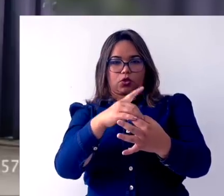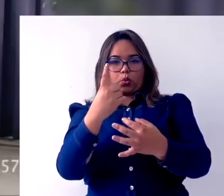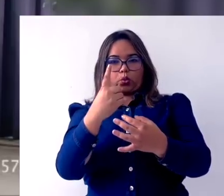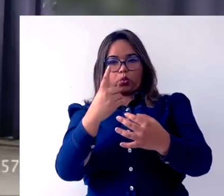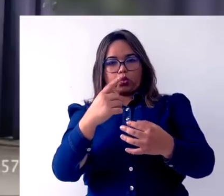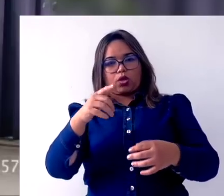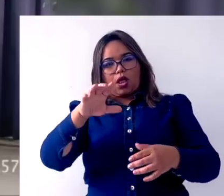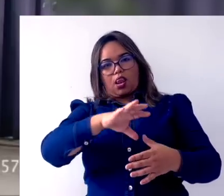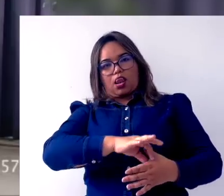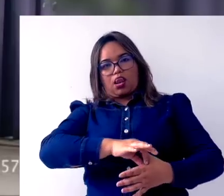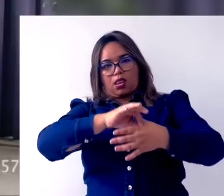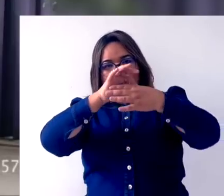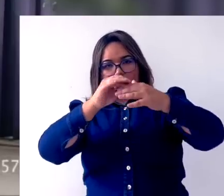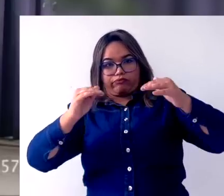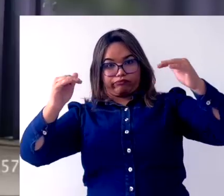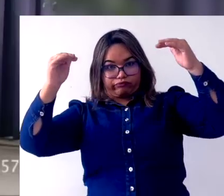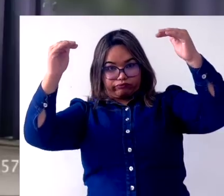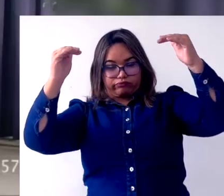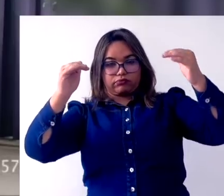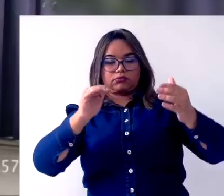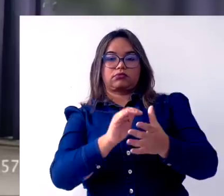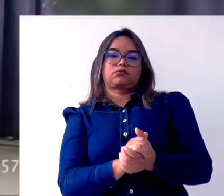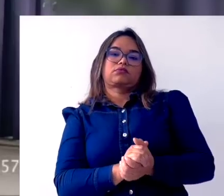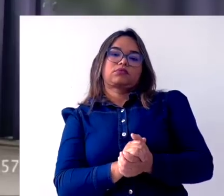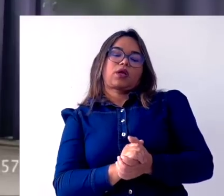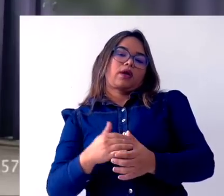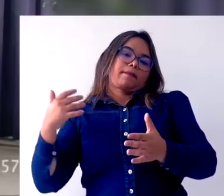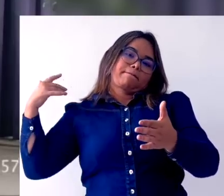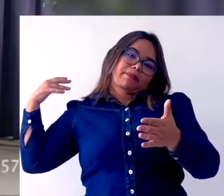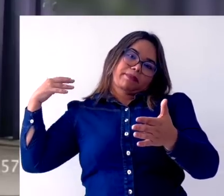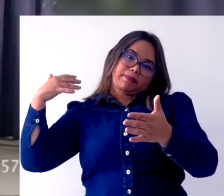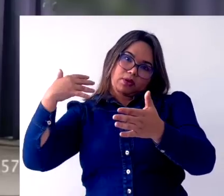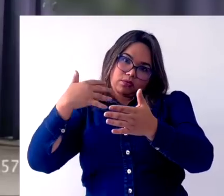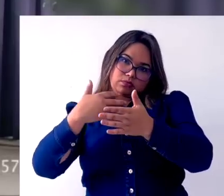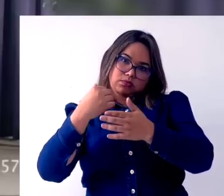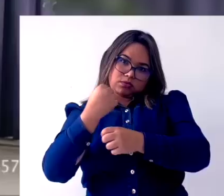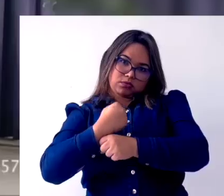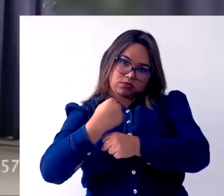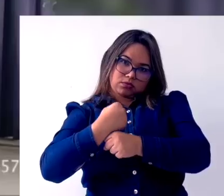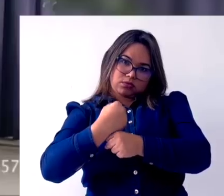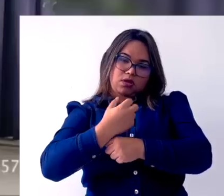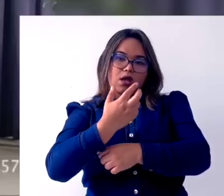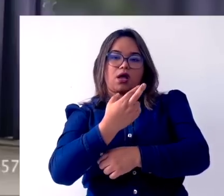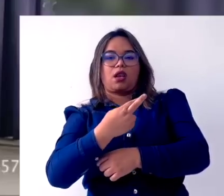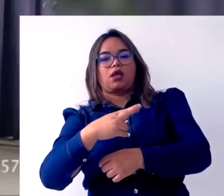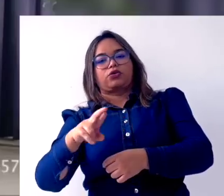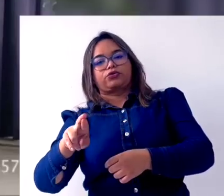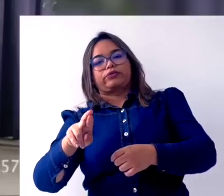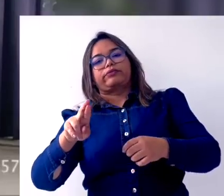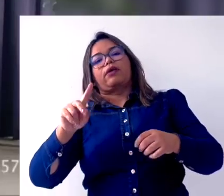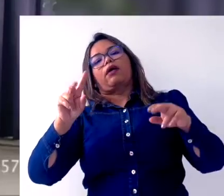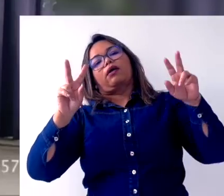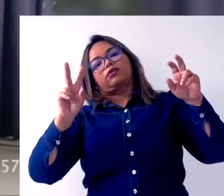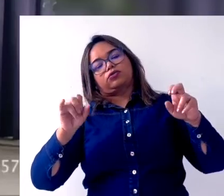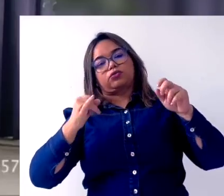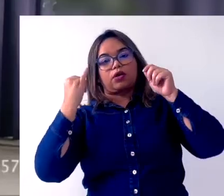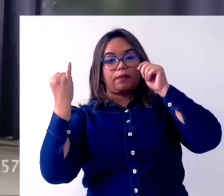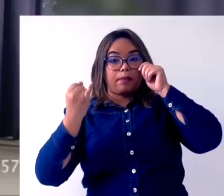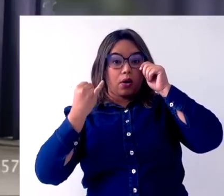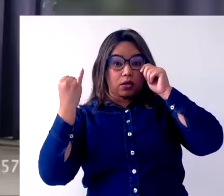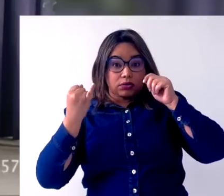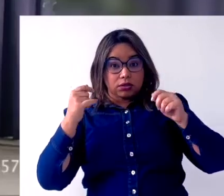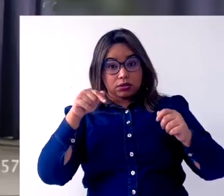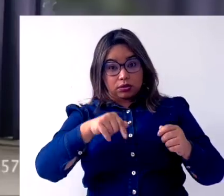E eu pergunto, nos últimos anos, a religião se tornou um assunto importante nesse planeta, sim ou